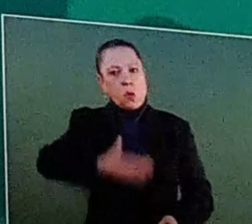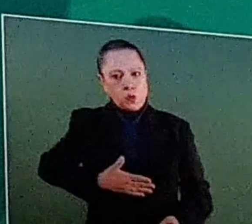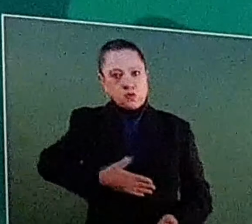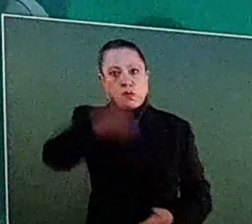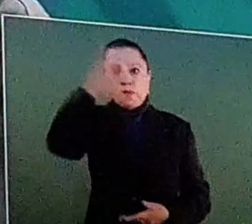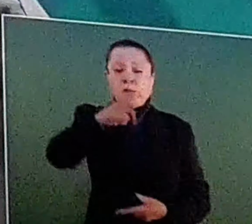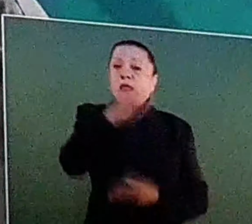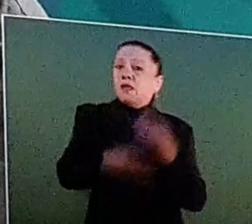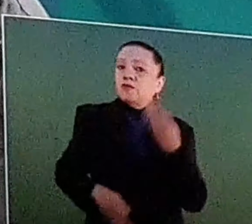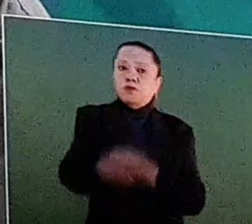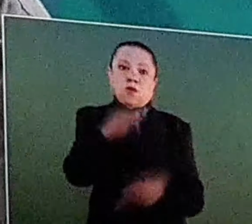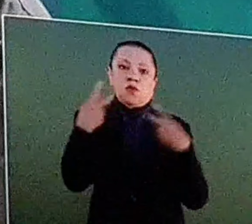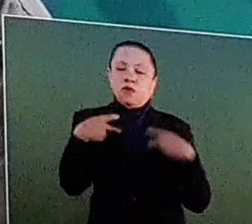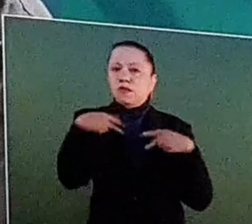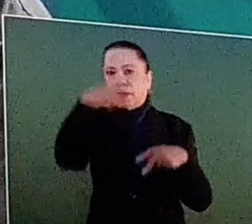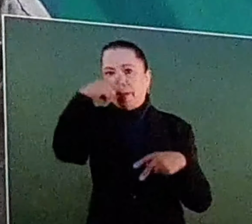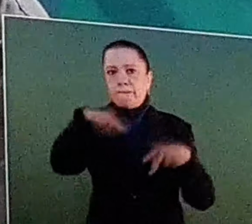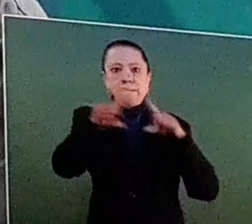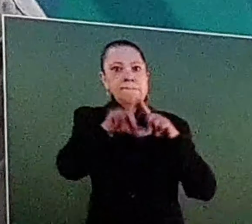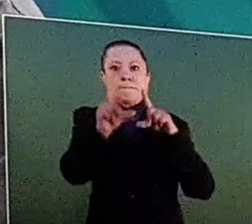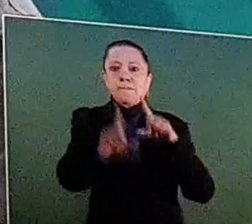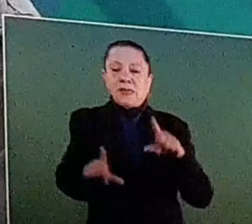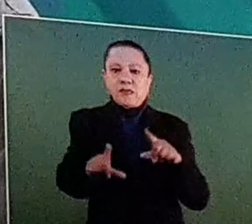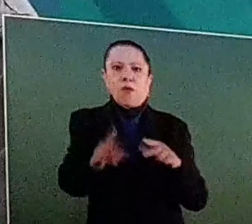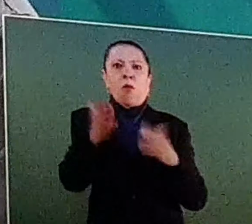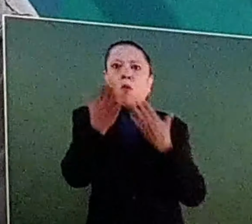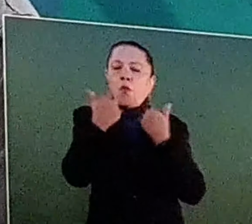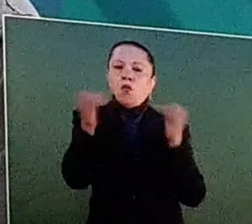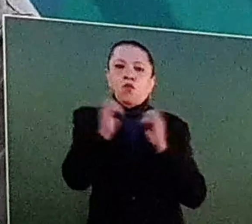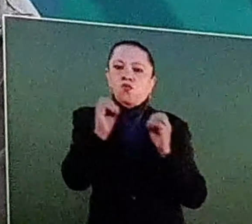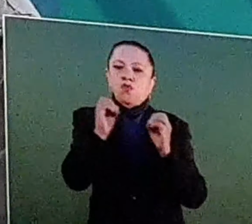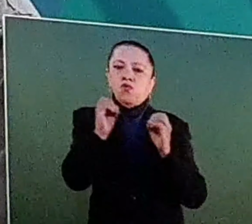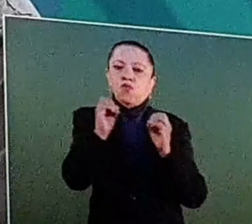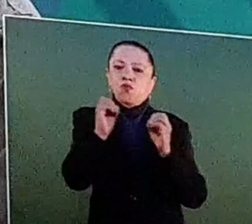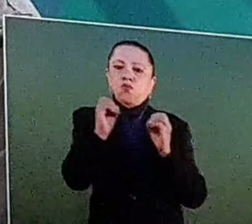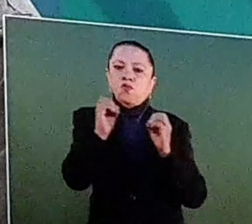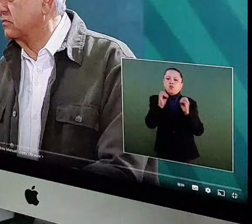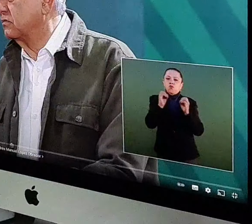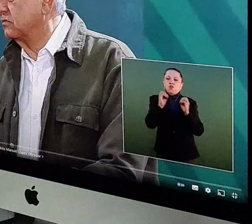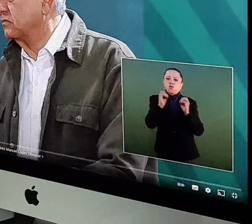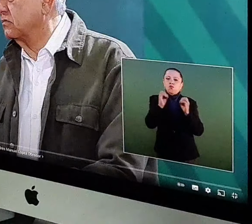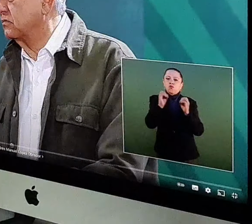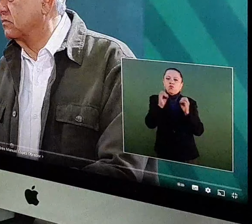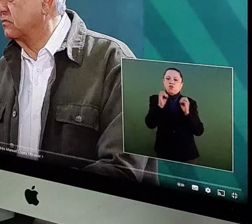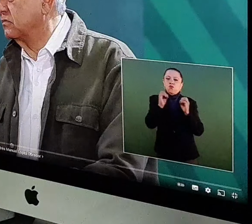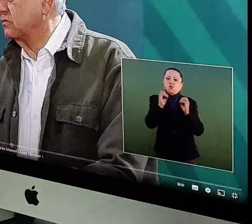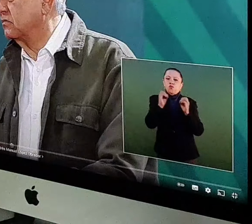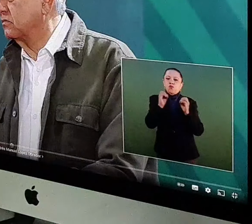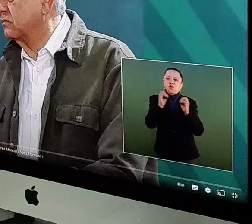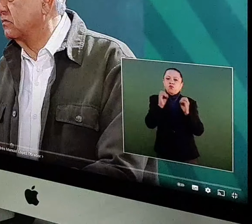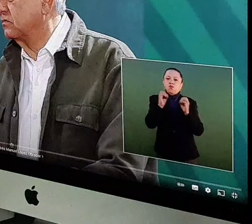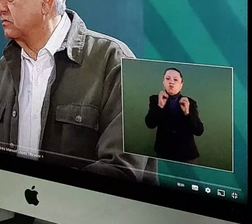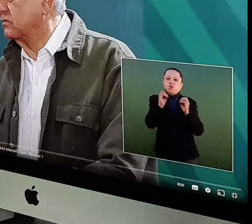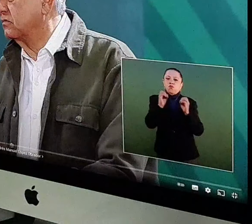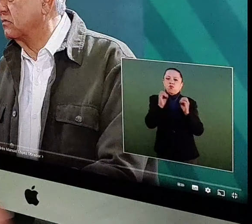mexicanos, que no haya aumentos Então ele diz que o projeto, o